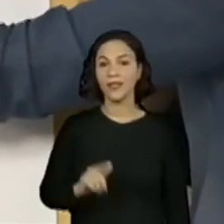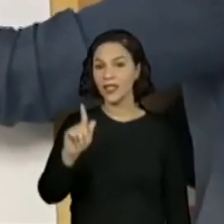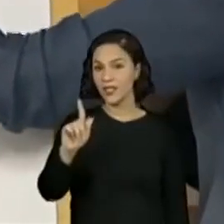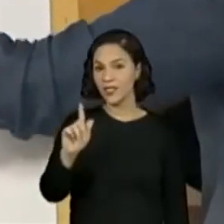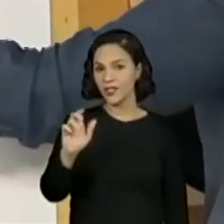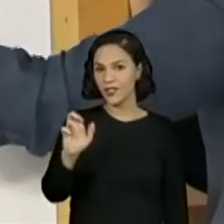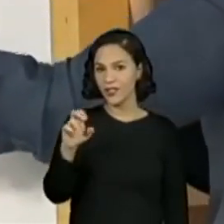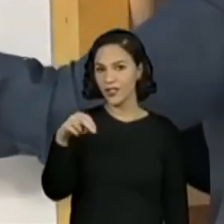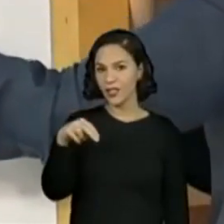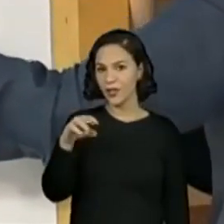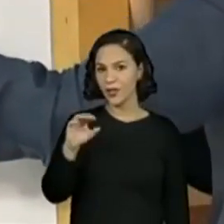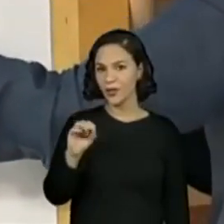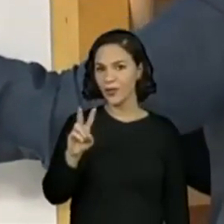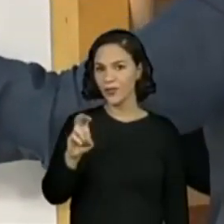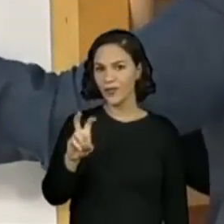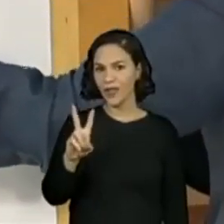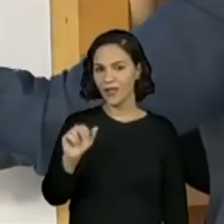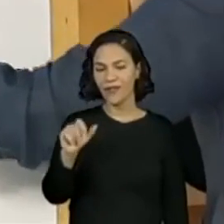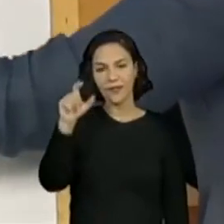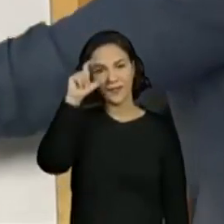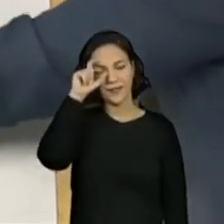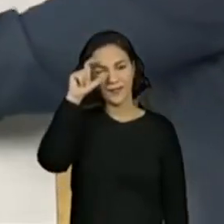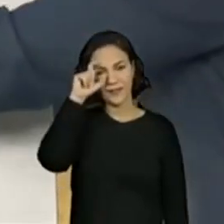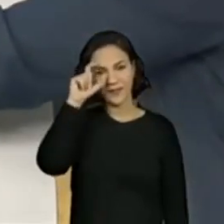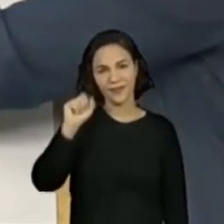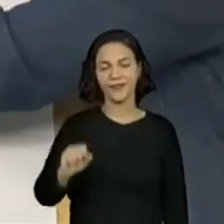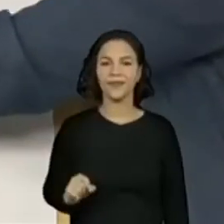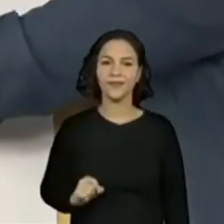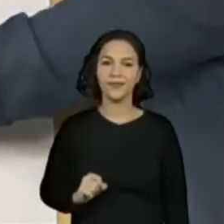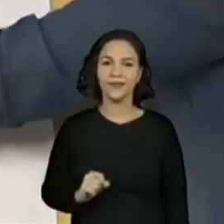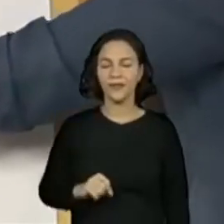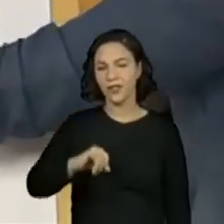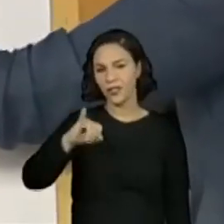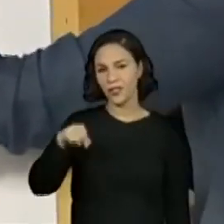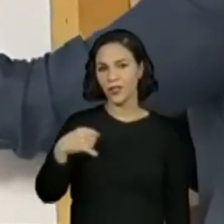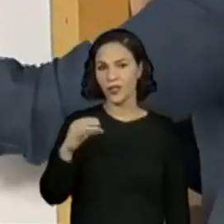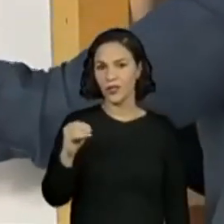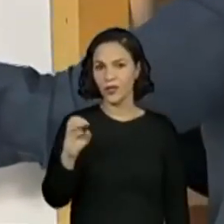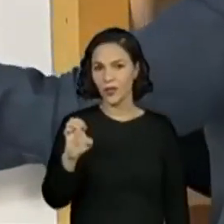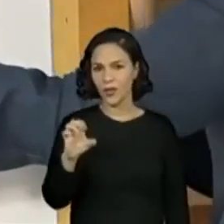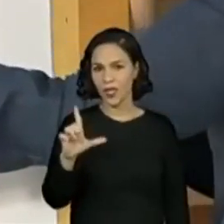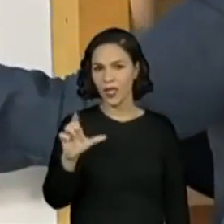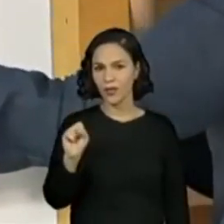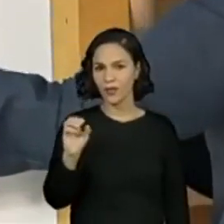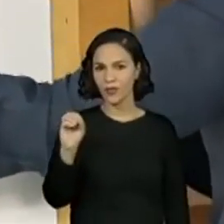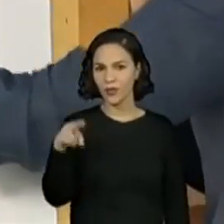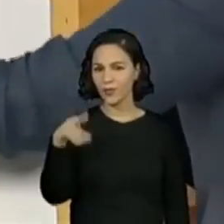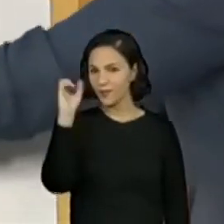Genoveva, Joelson,